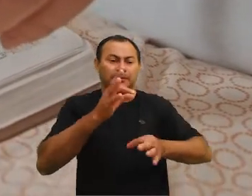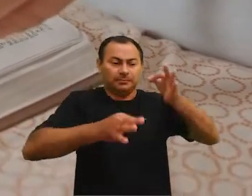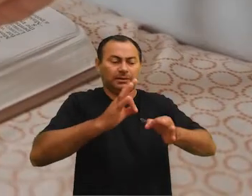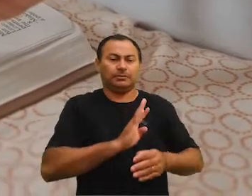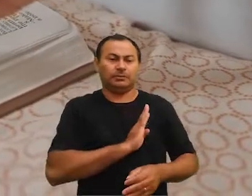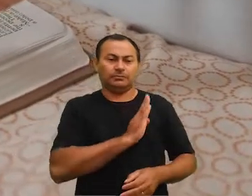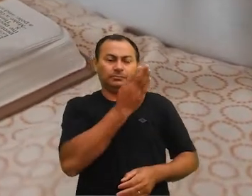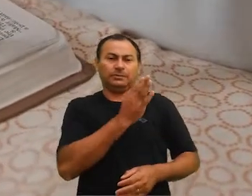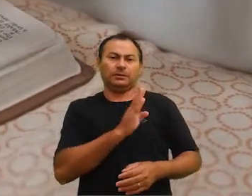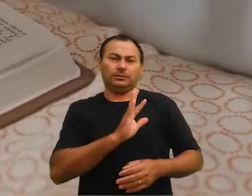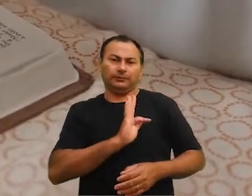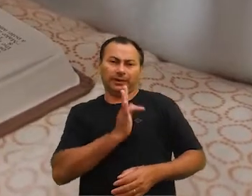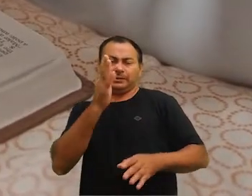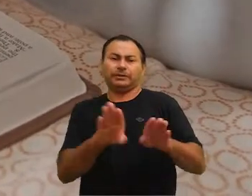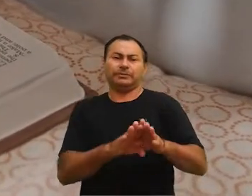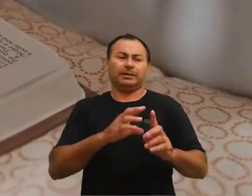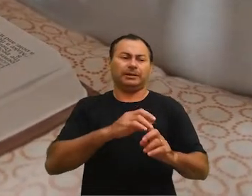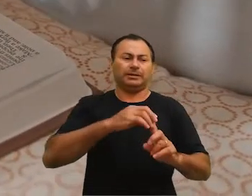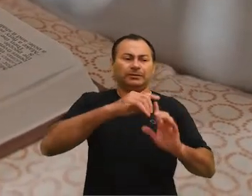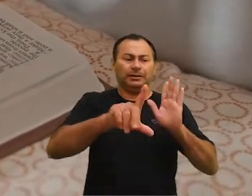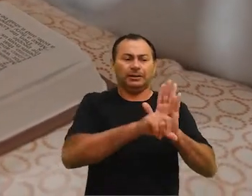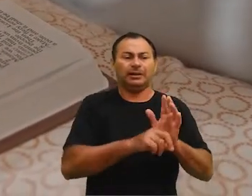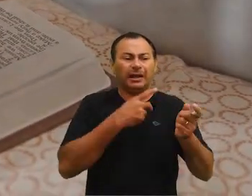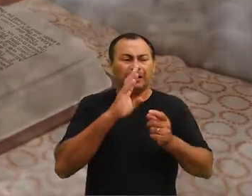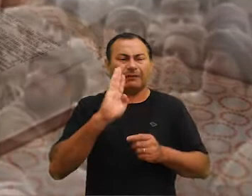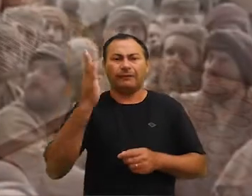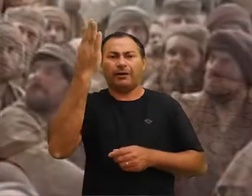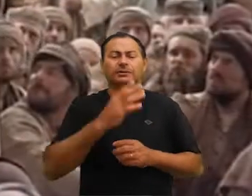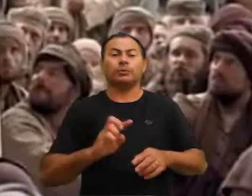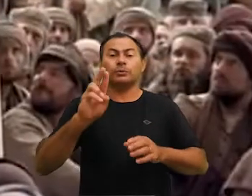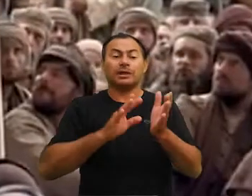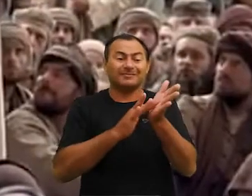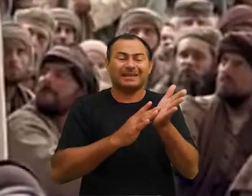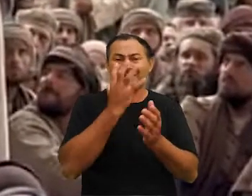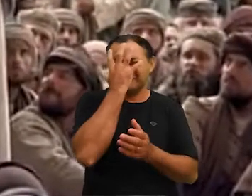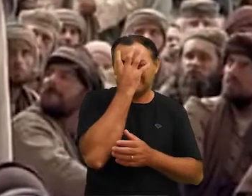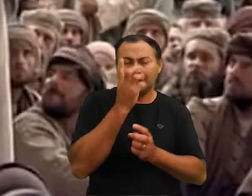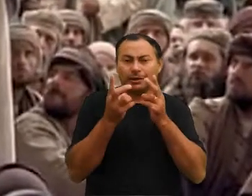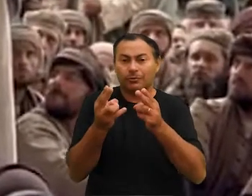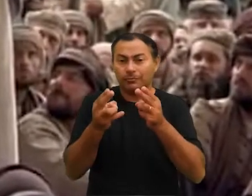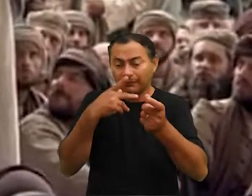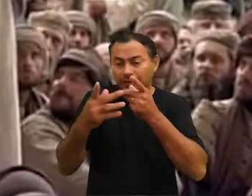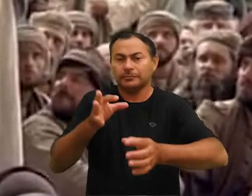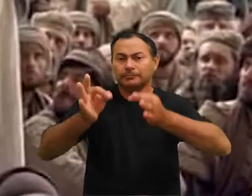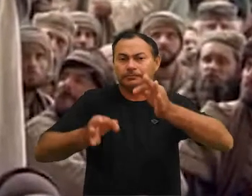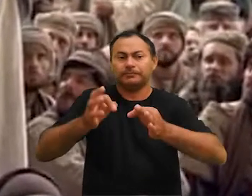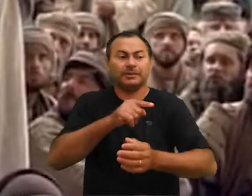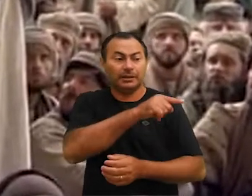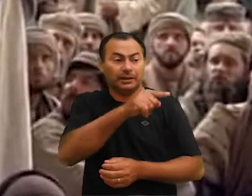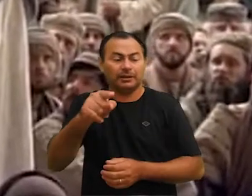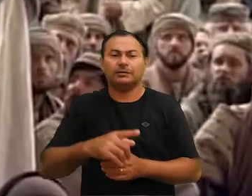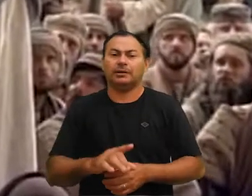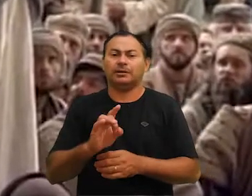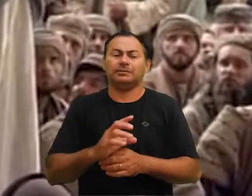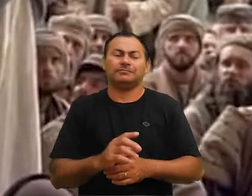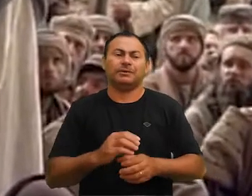era sincera nem genuína, era apenas uma máscara que eles usavam. Outra maneira de dizer a mesma coisa é dizer que justiça deles